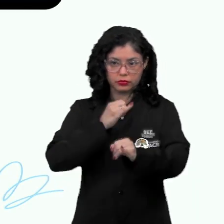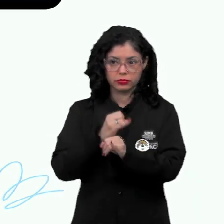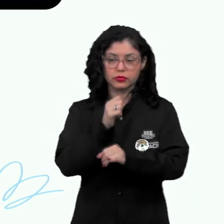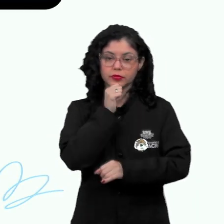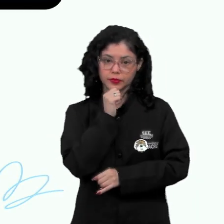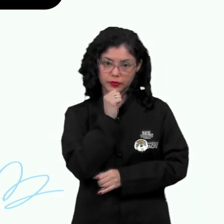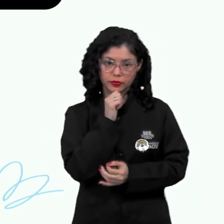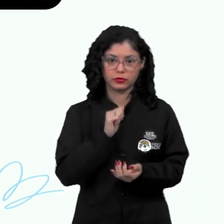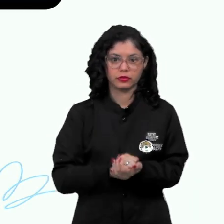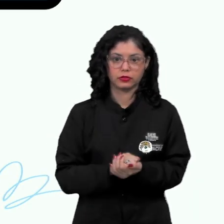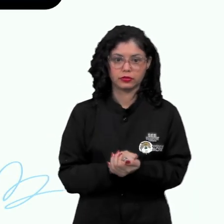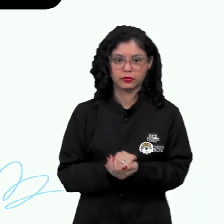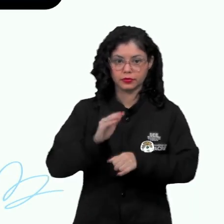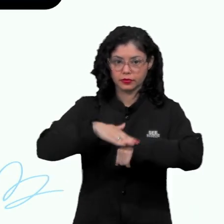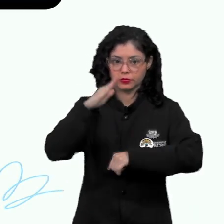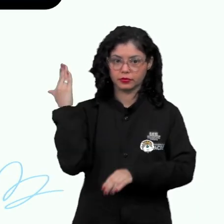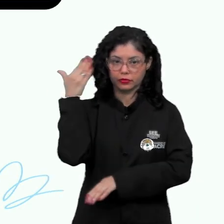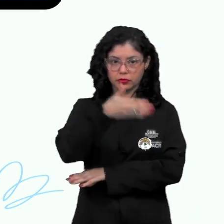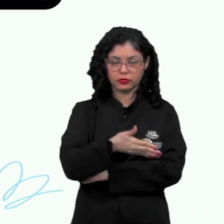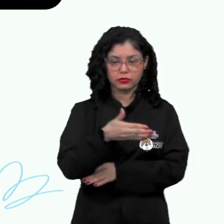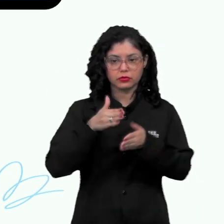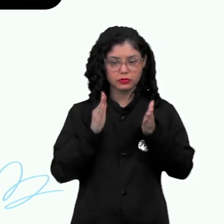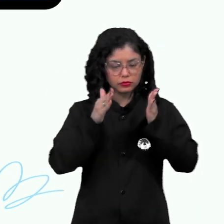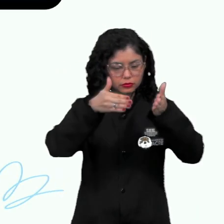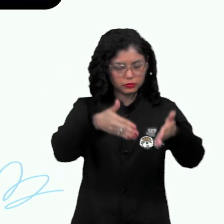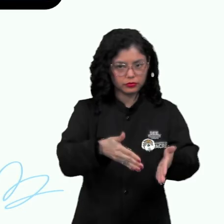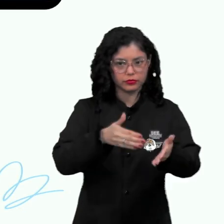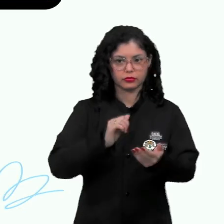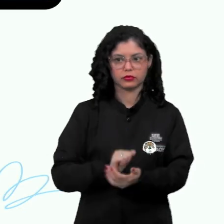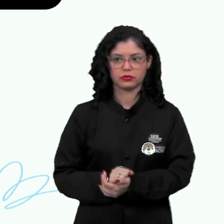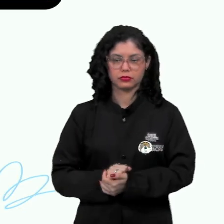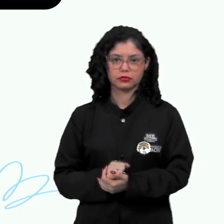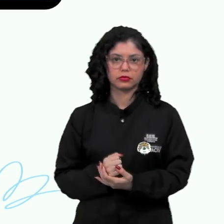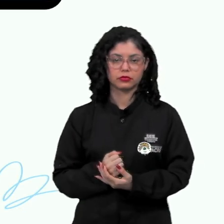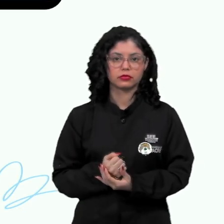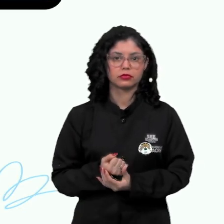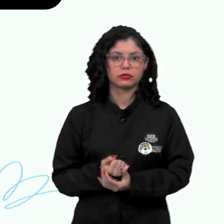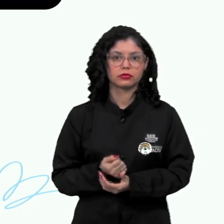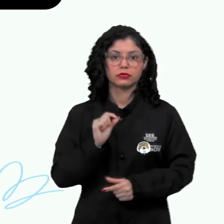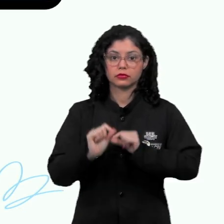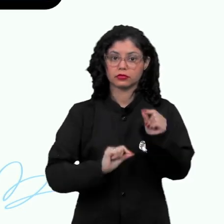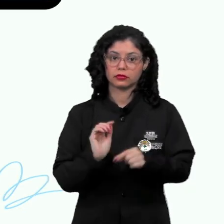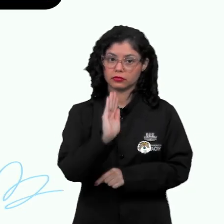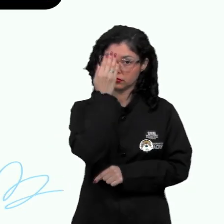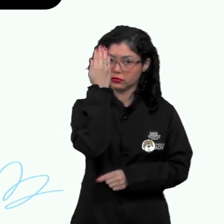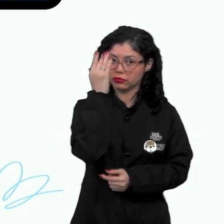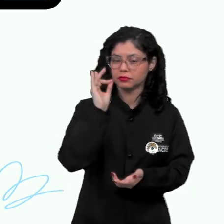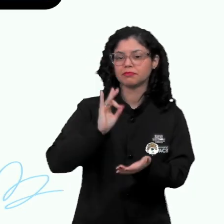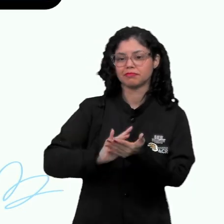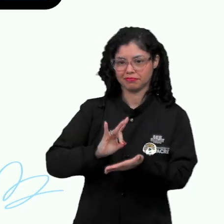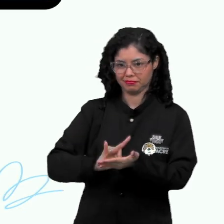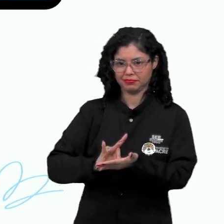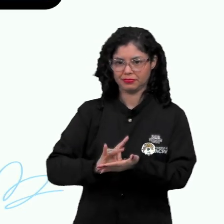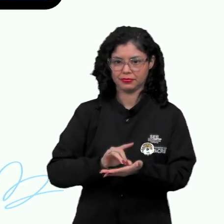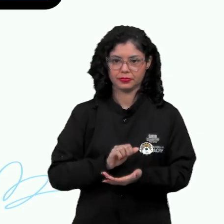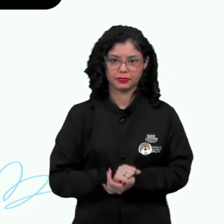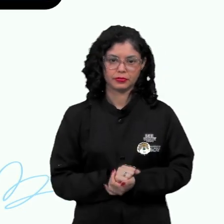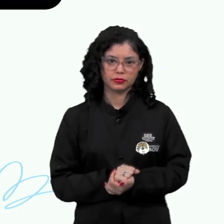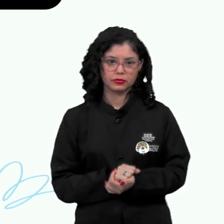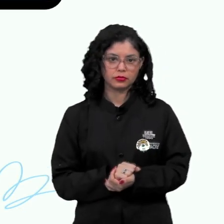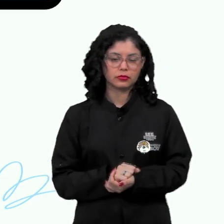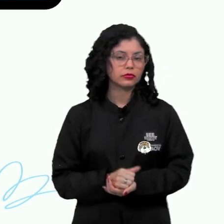na internet costuma ser mais direta e objetiva. Isso é falso ou